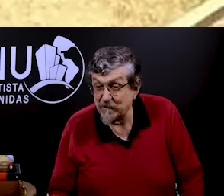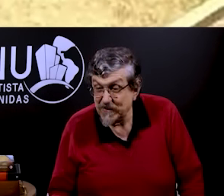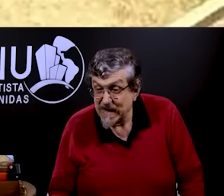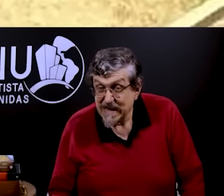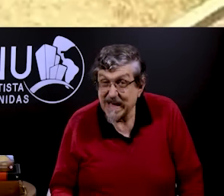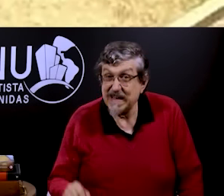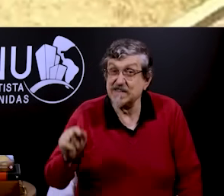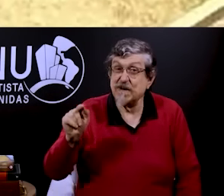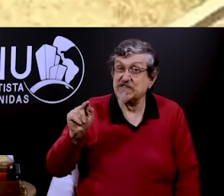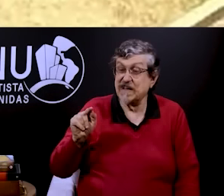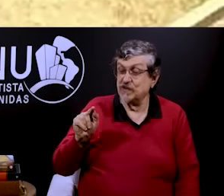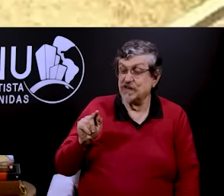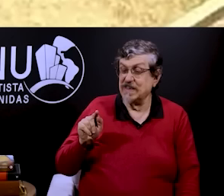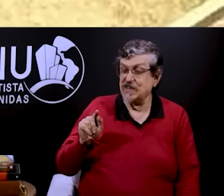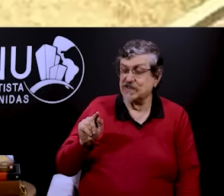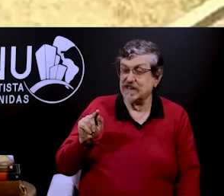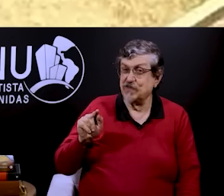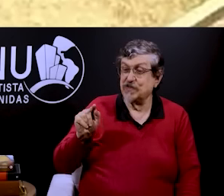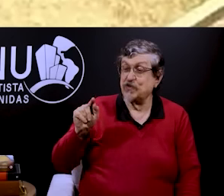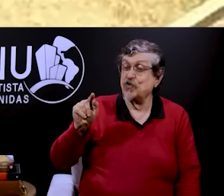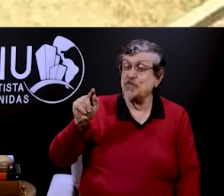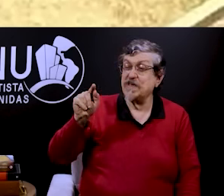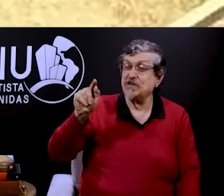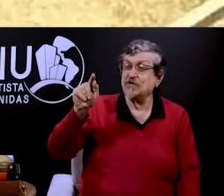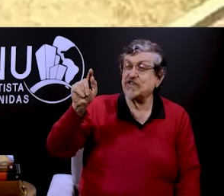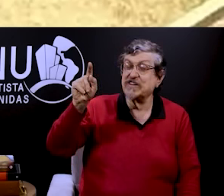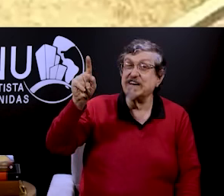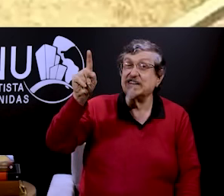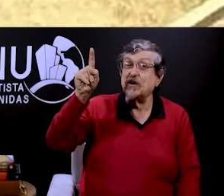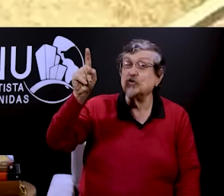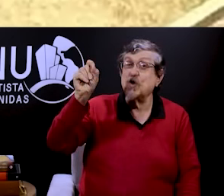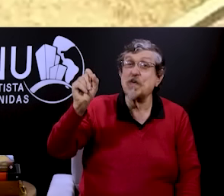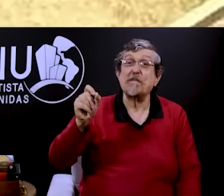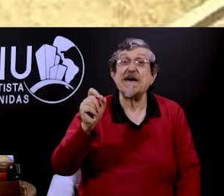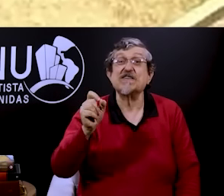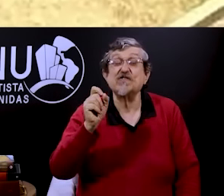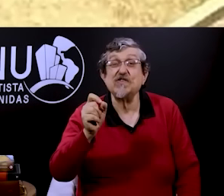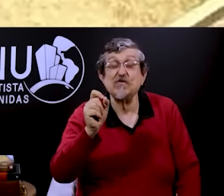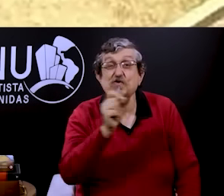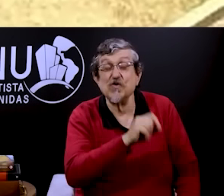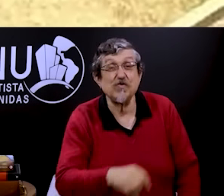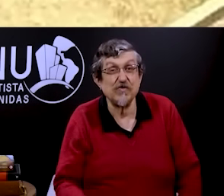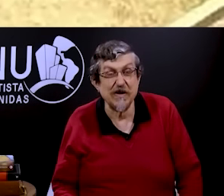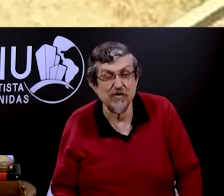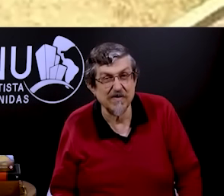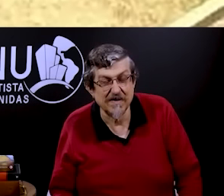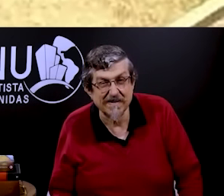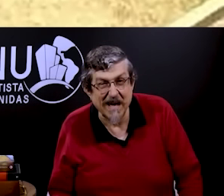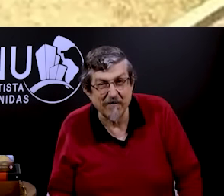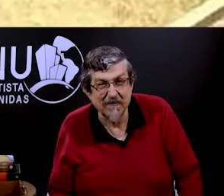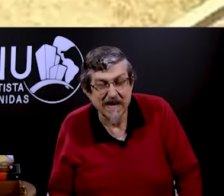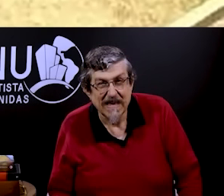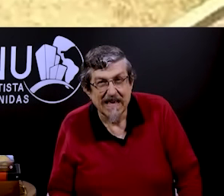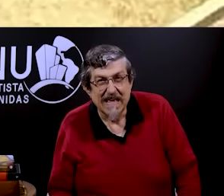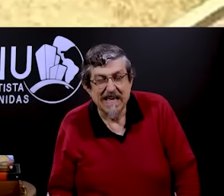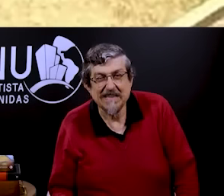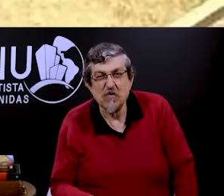de Babel. E aí eles imaginavam o seguinte, né, que você subindo já chegaria até o topo, pertinho de onde os deuses